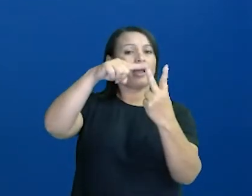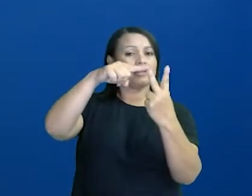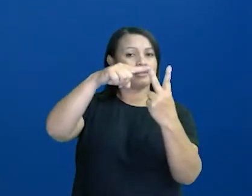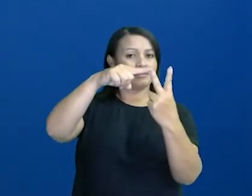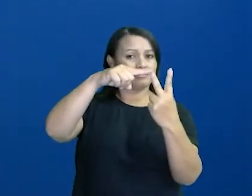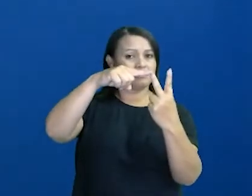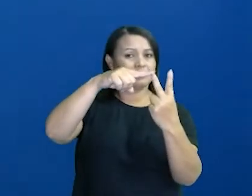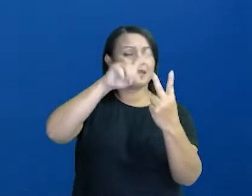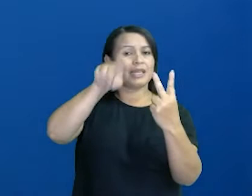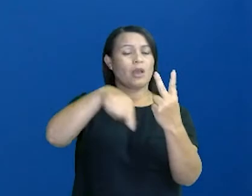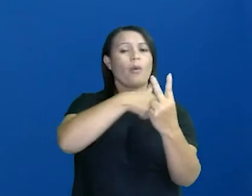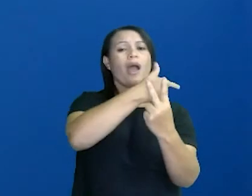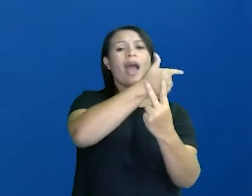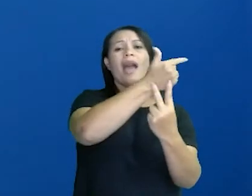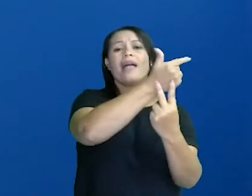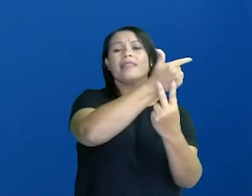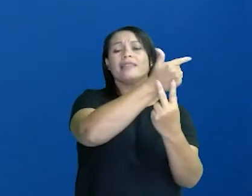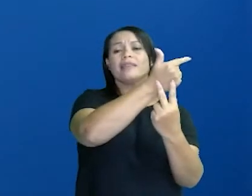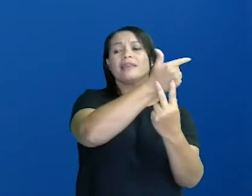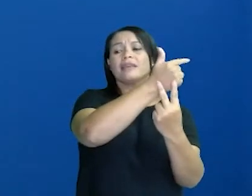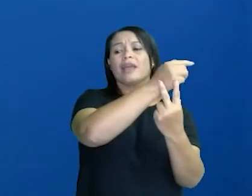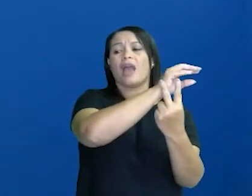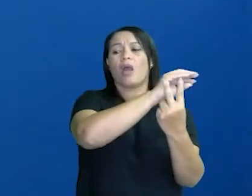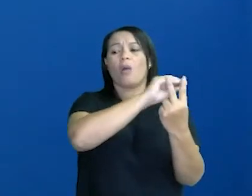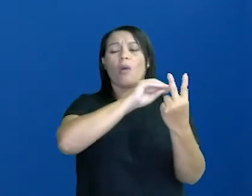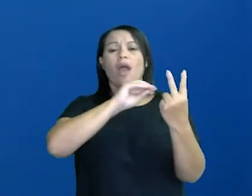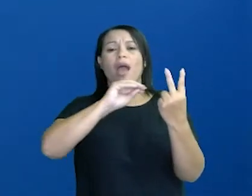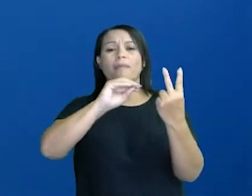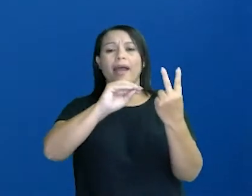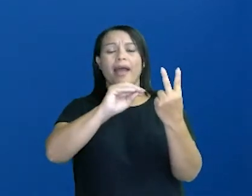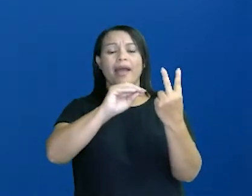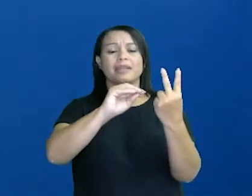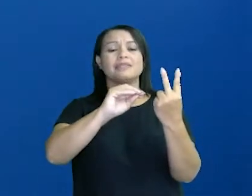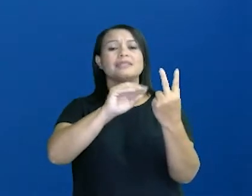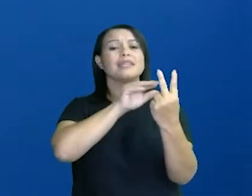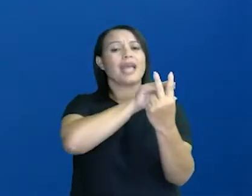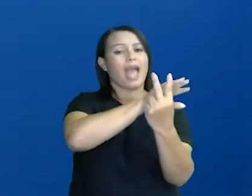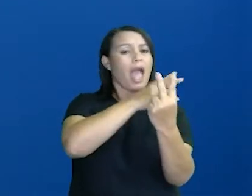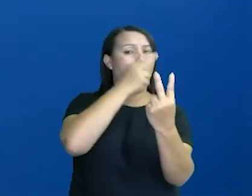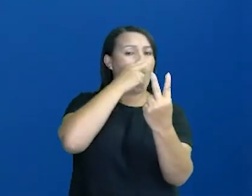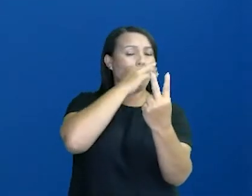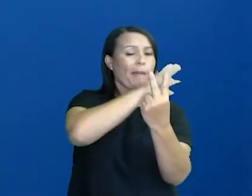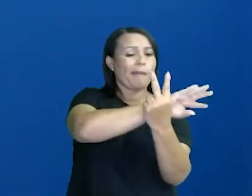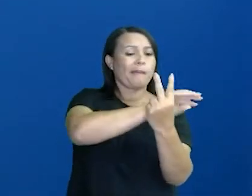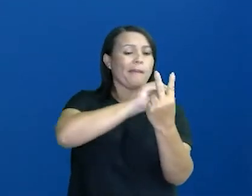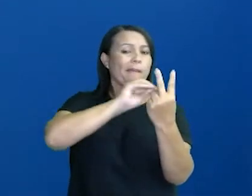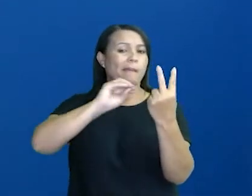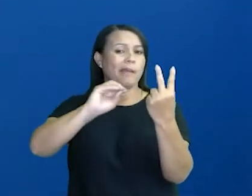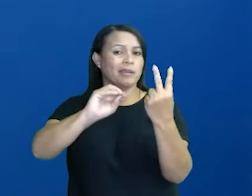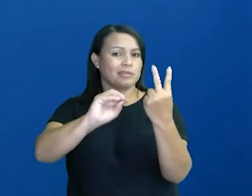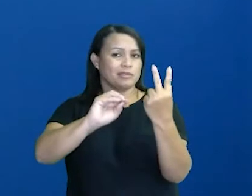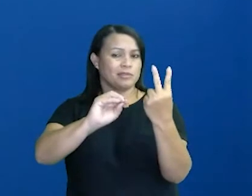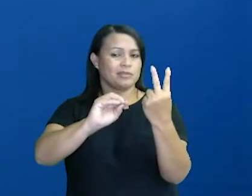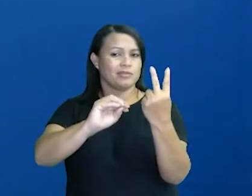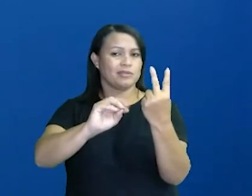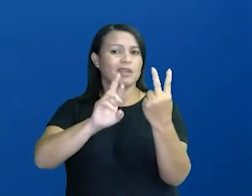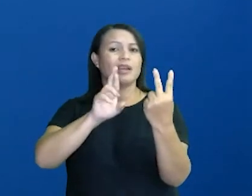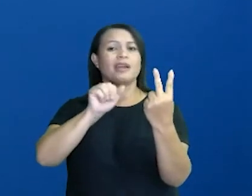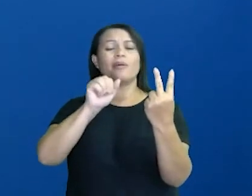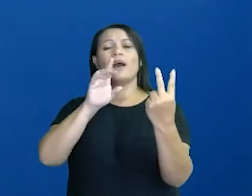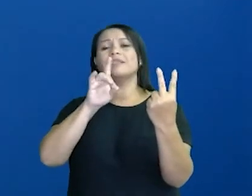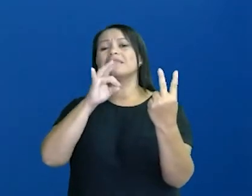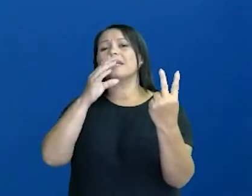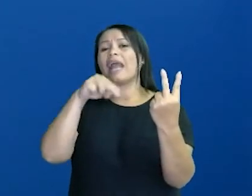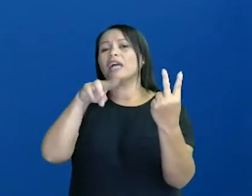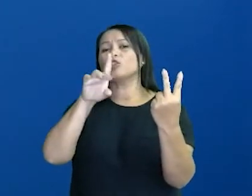minha raiz repito a minha base a minha base vai ser o meu